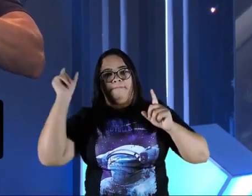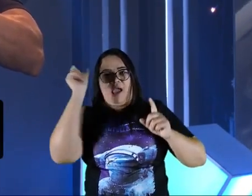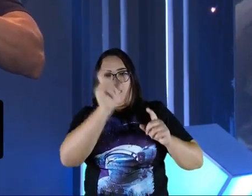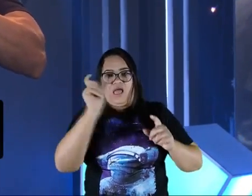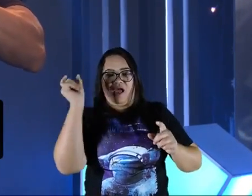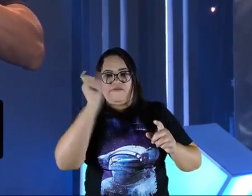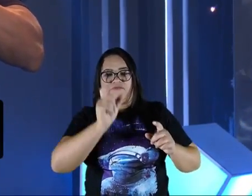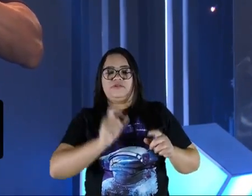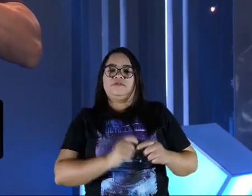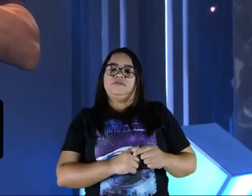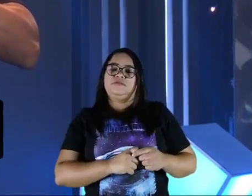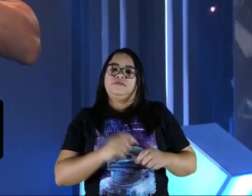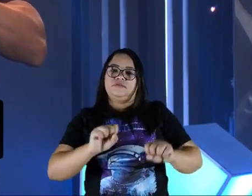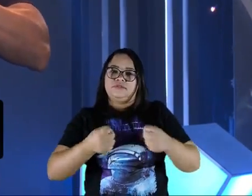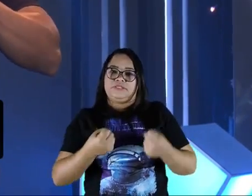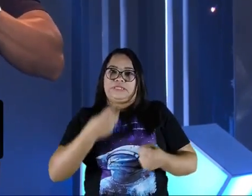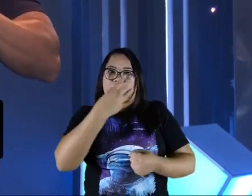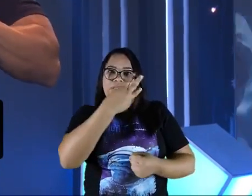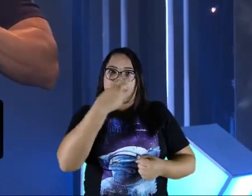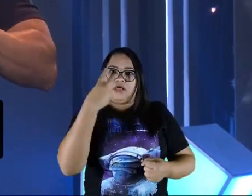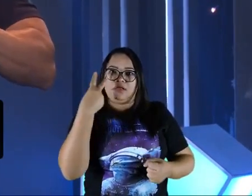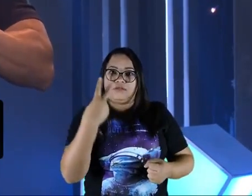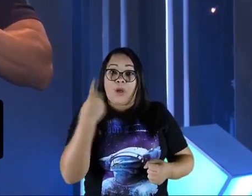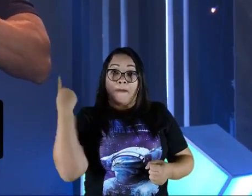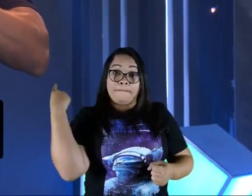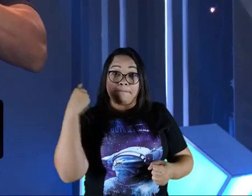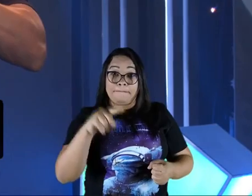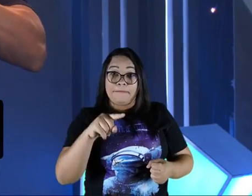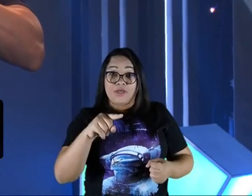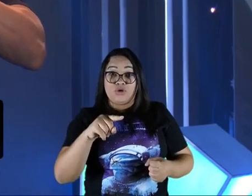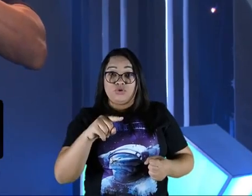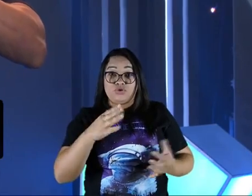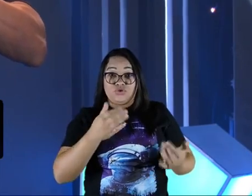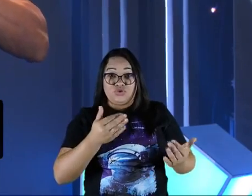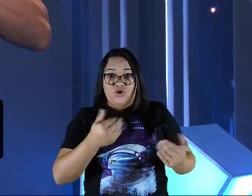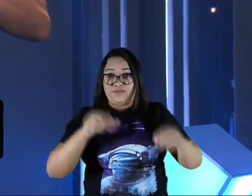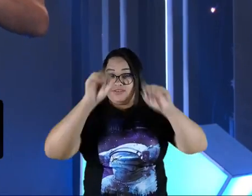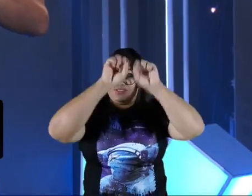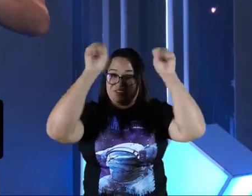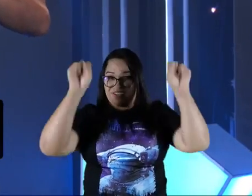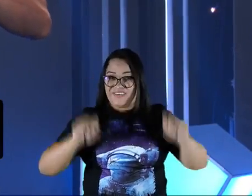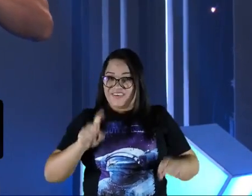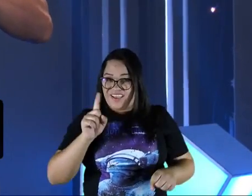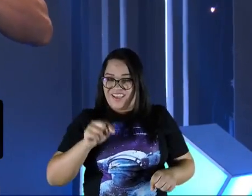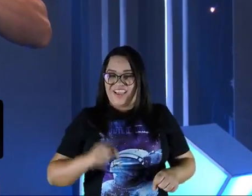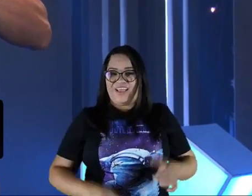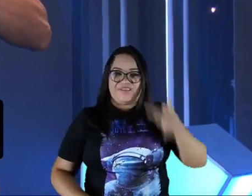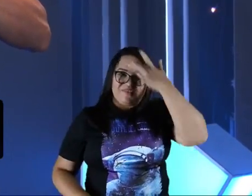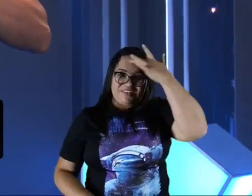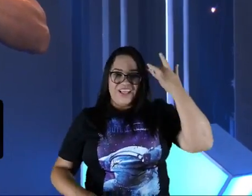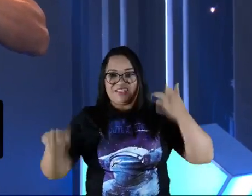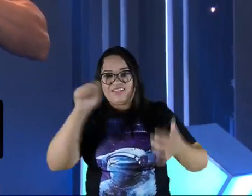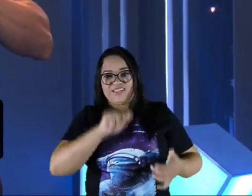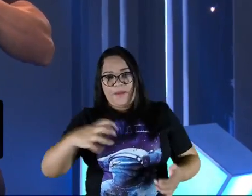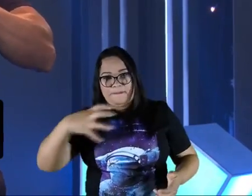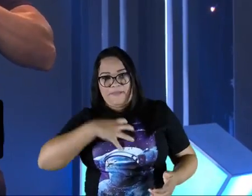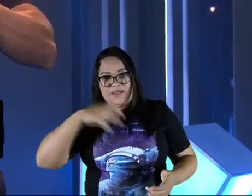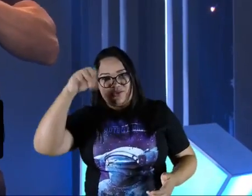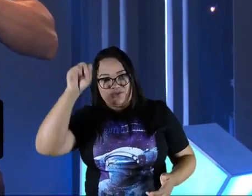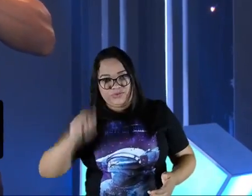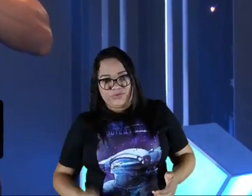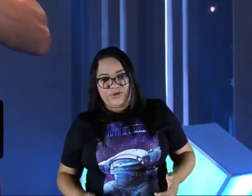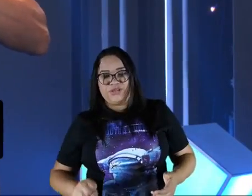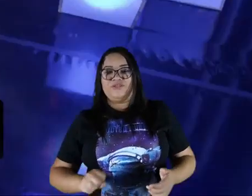jovens, 32 mil jovens e no sistema, hein? Só para você ter uma ideia, a galerinha da Associação Bahia Sul,